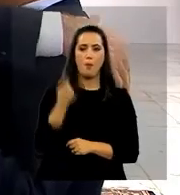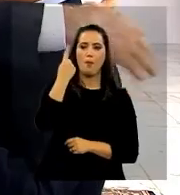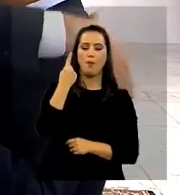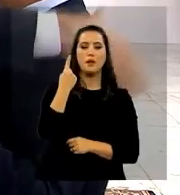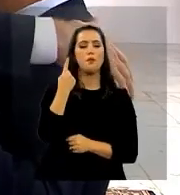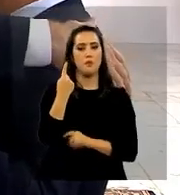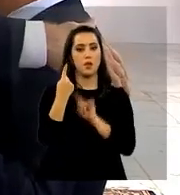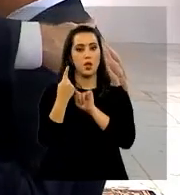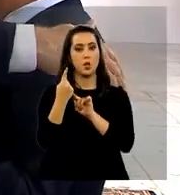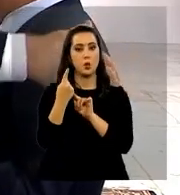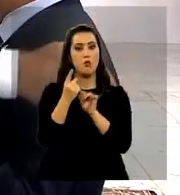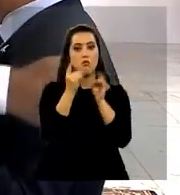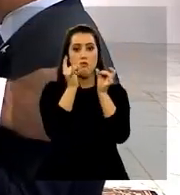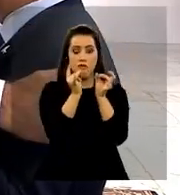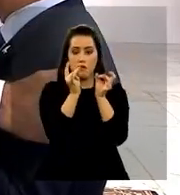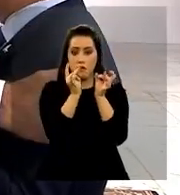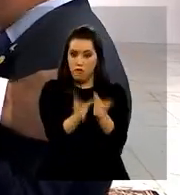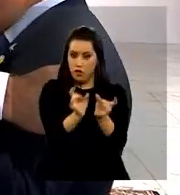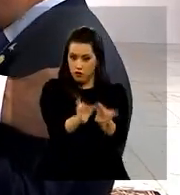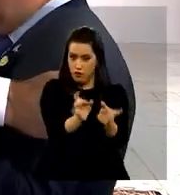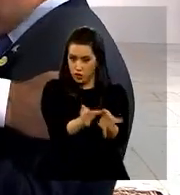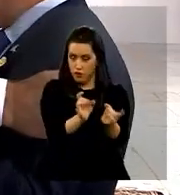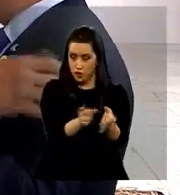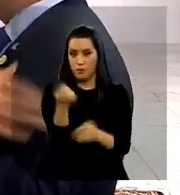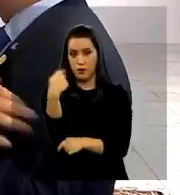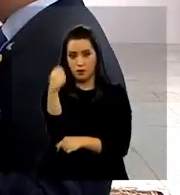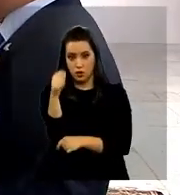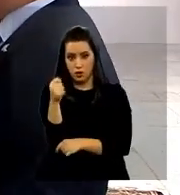da Argentina no mundo.